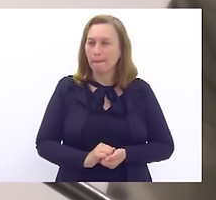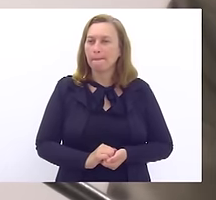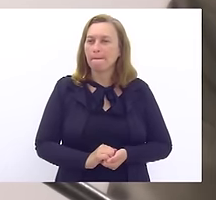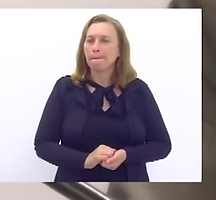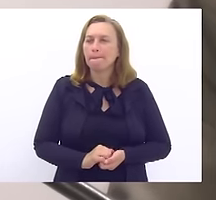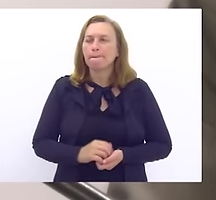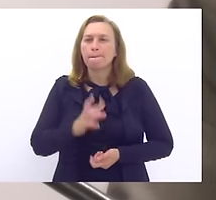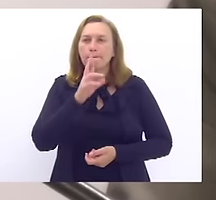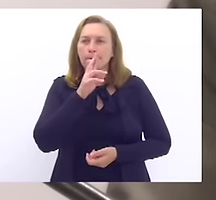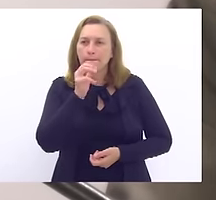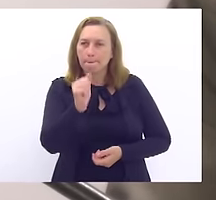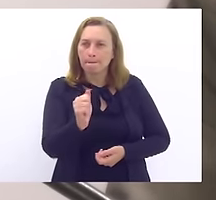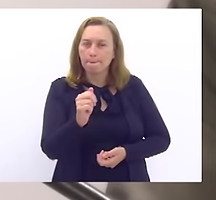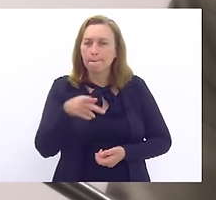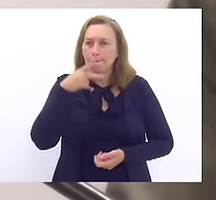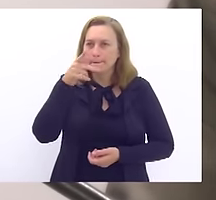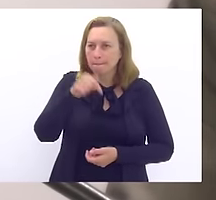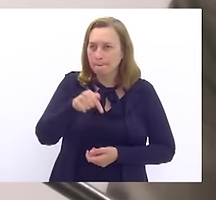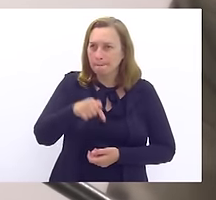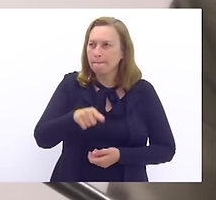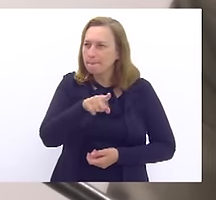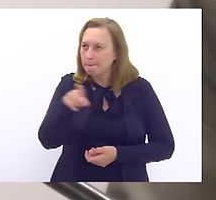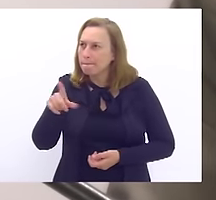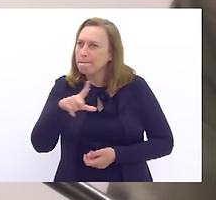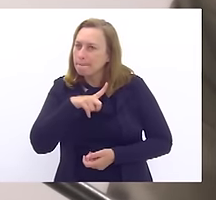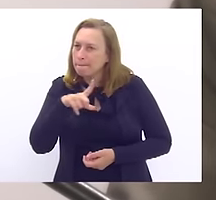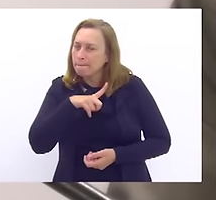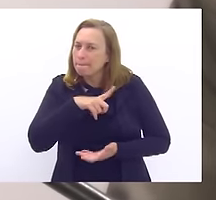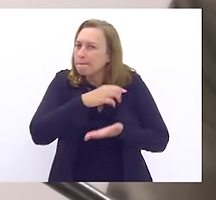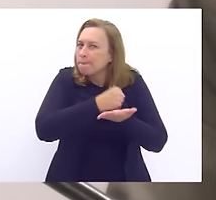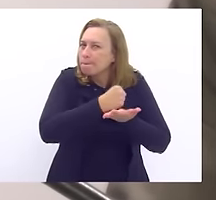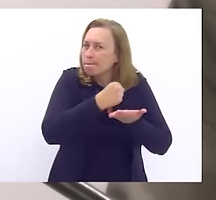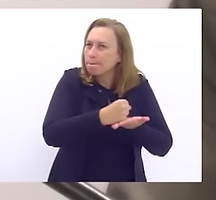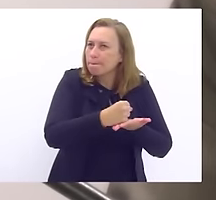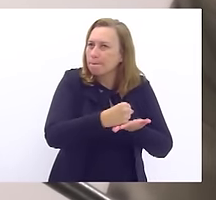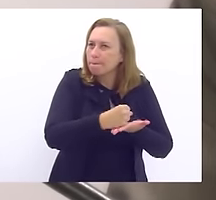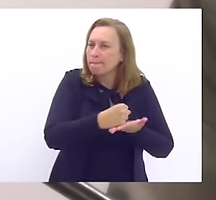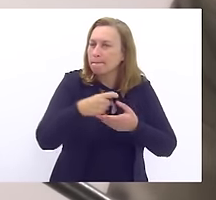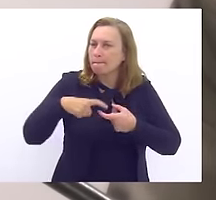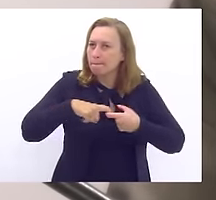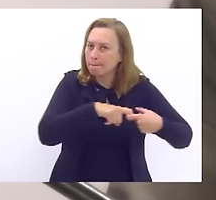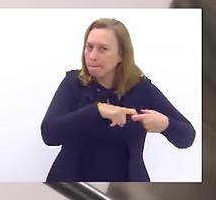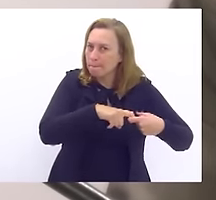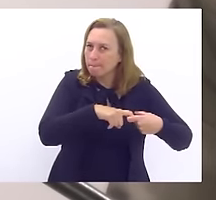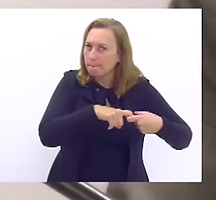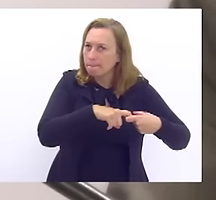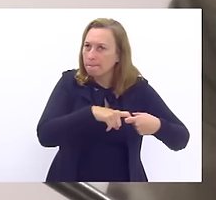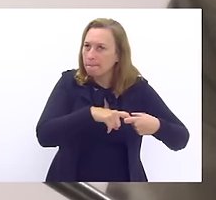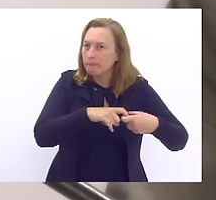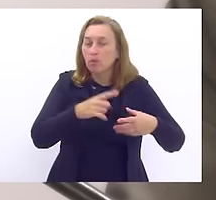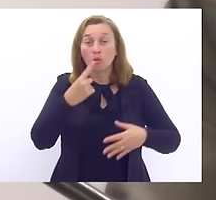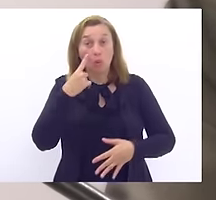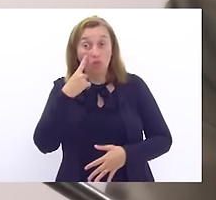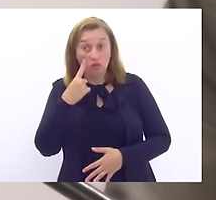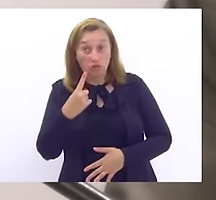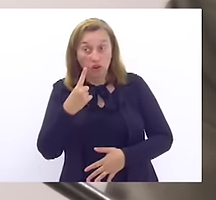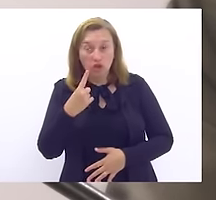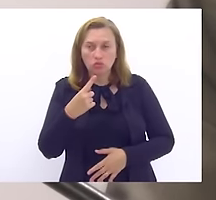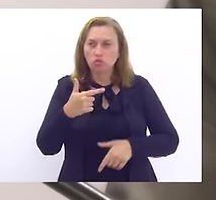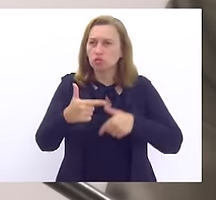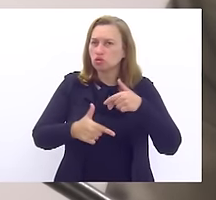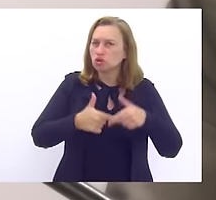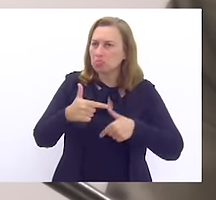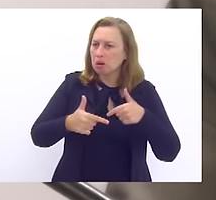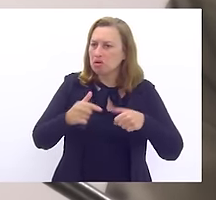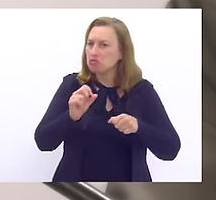o Rodrigo Mourinho acabou de colocar aqui que vocês tenham um contrato com reboque quando eu vejo as operações